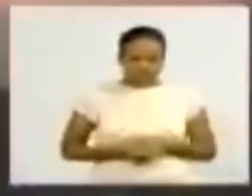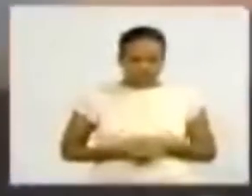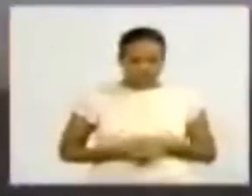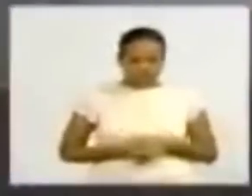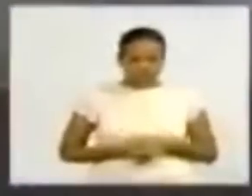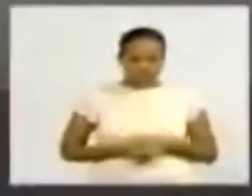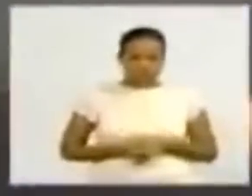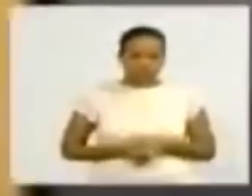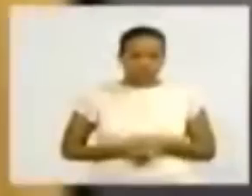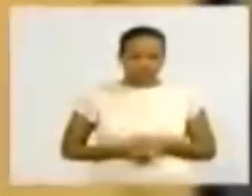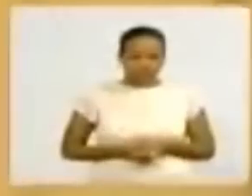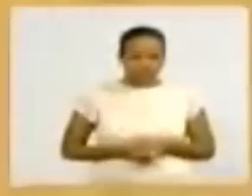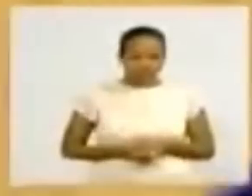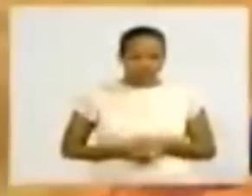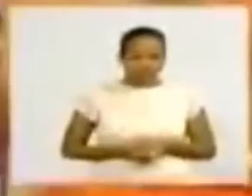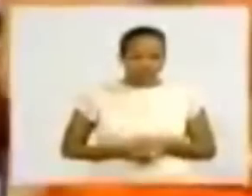Já tem alguém indo aí?